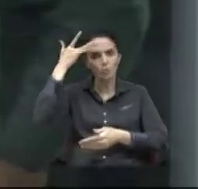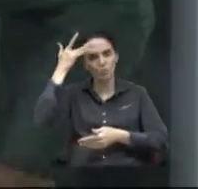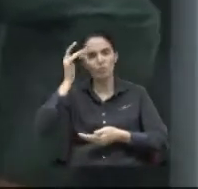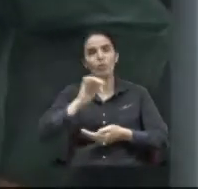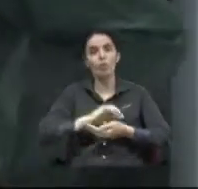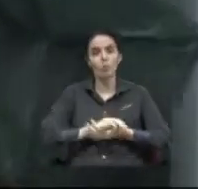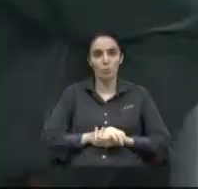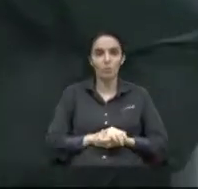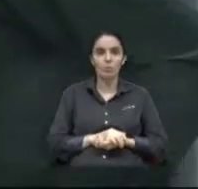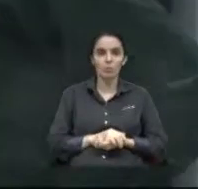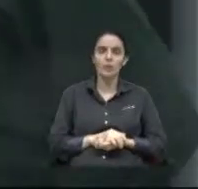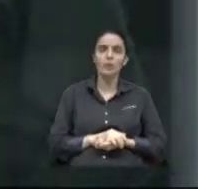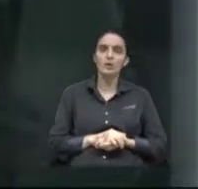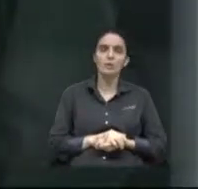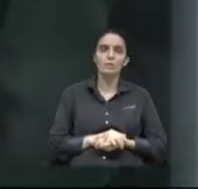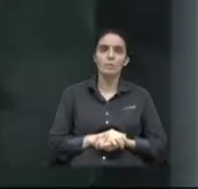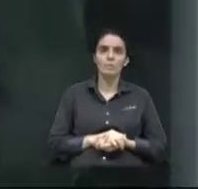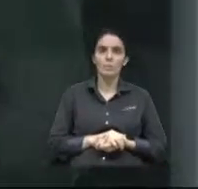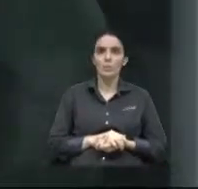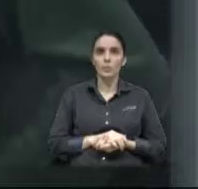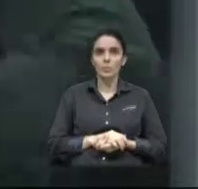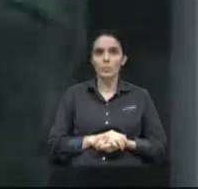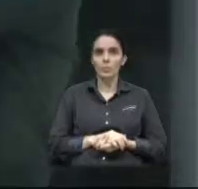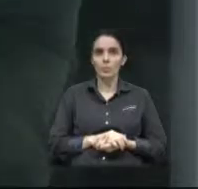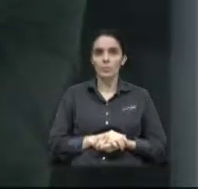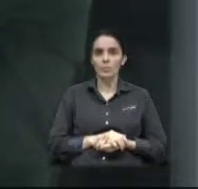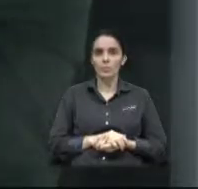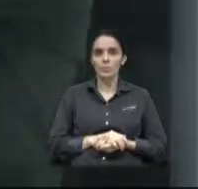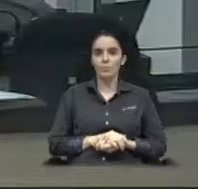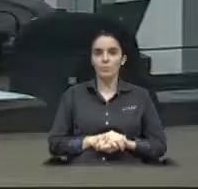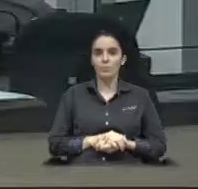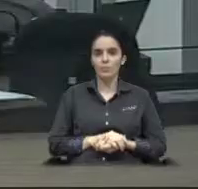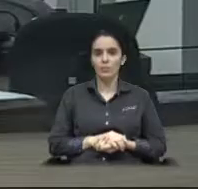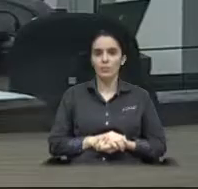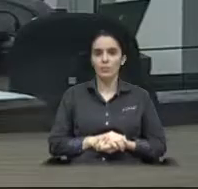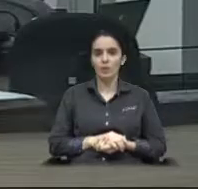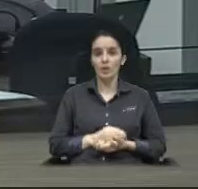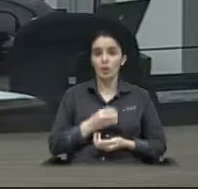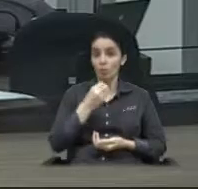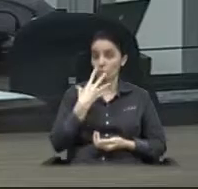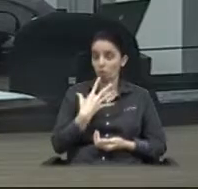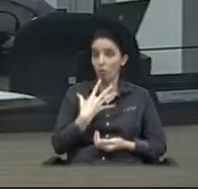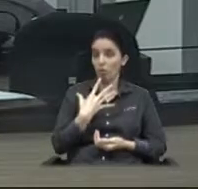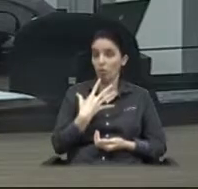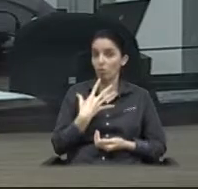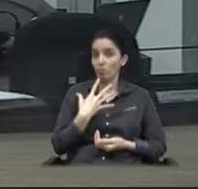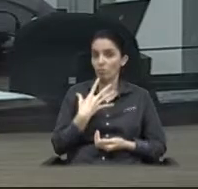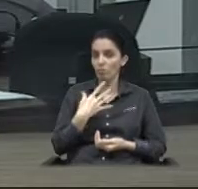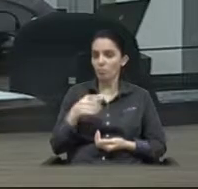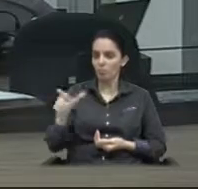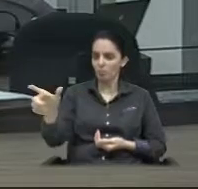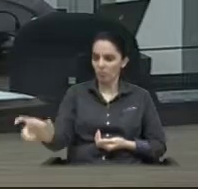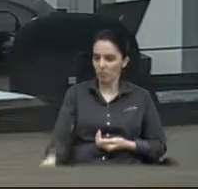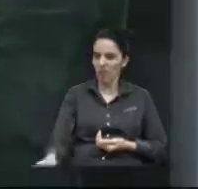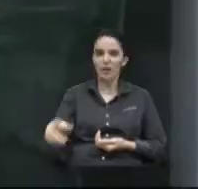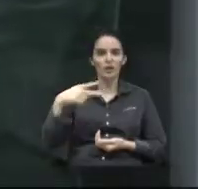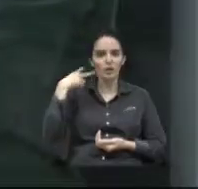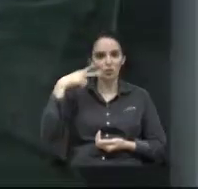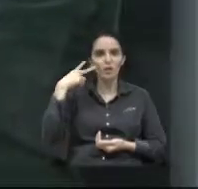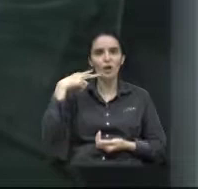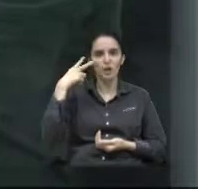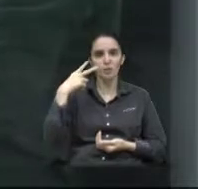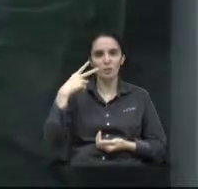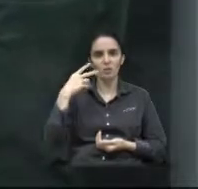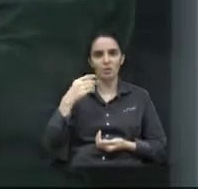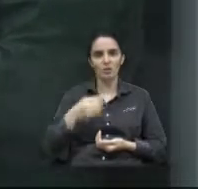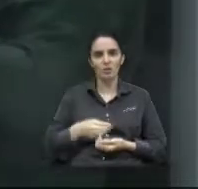têm feito esse tipo de coisa. Mas que bom ser vereador nesse momento e poder dar um sim, somente um